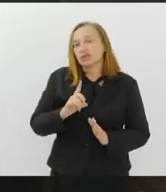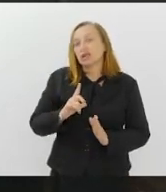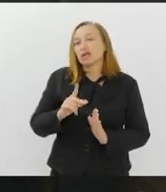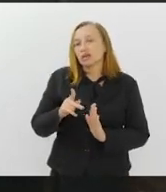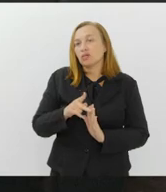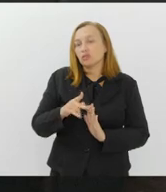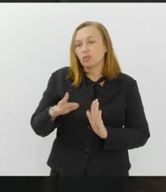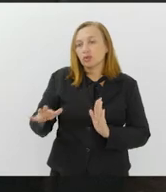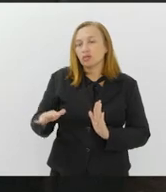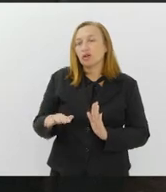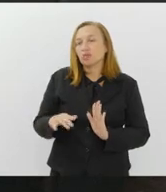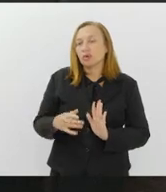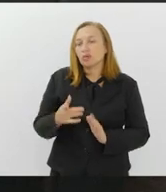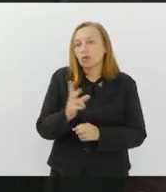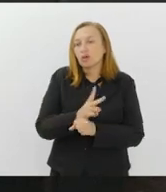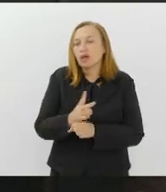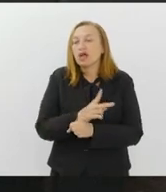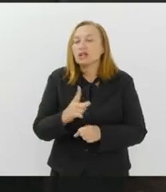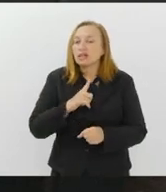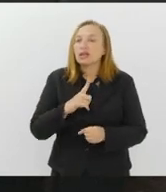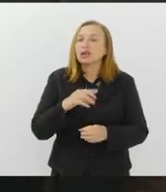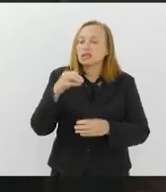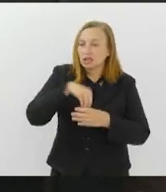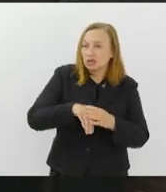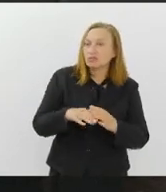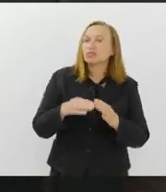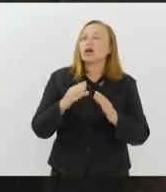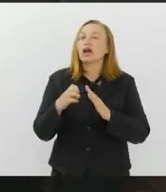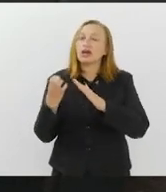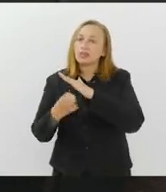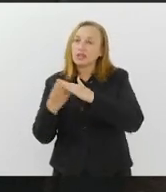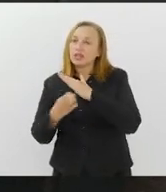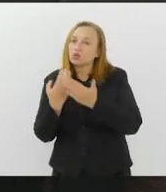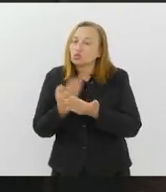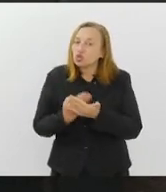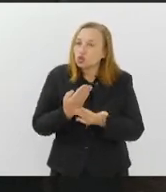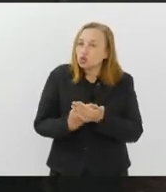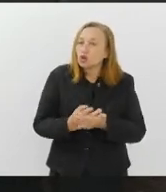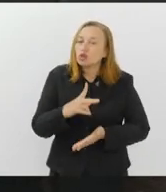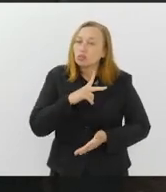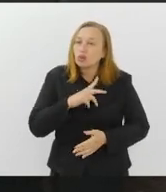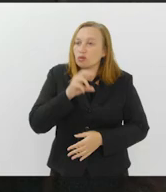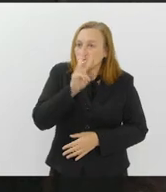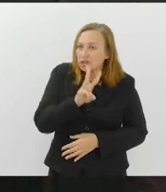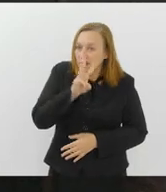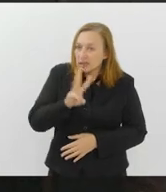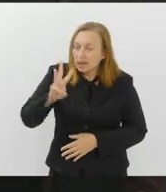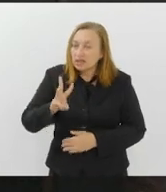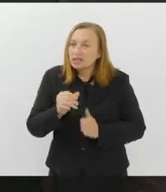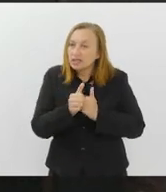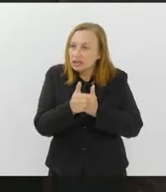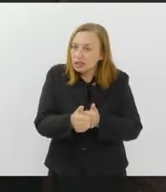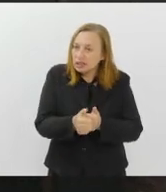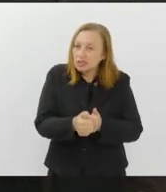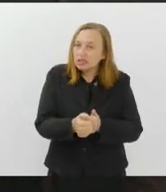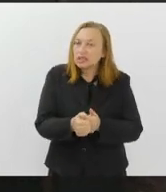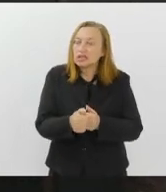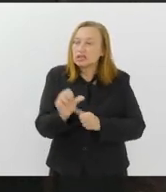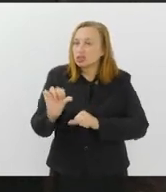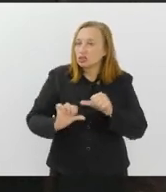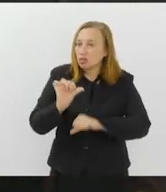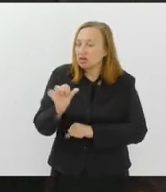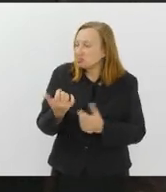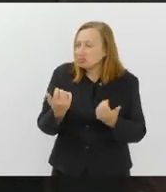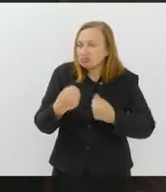da agência um estudo, já para que a gente possa fazer no próprio site, no próprio guia da agência, essa portabilidade, sem que